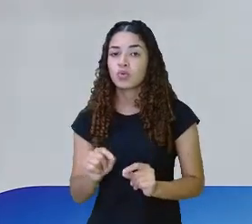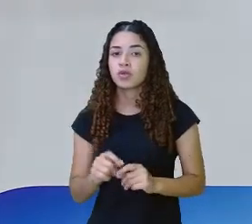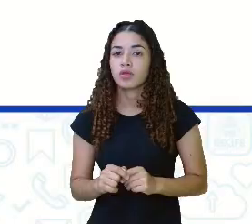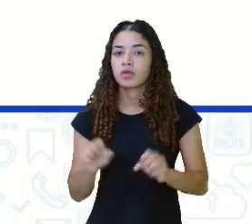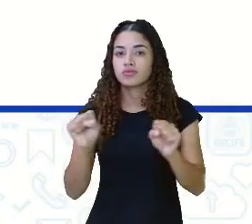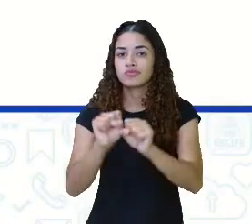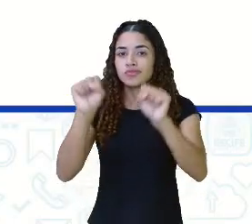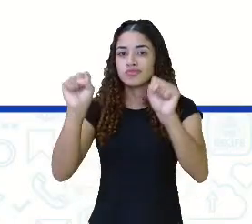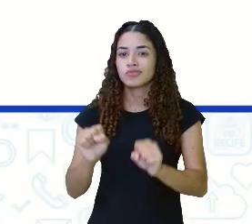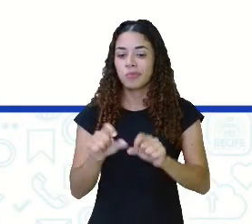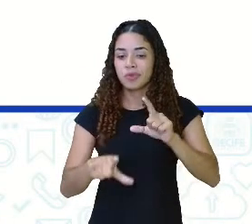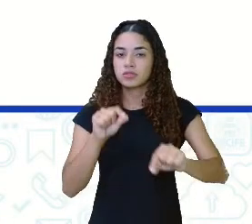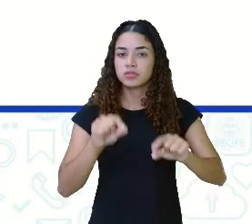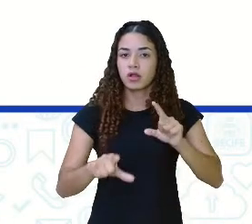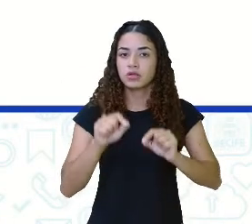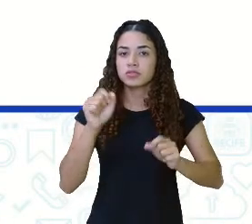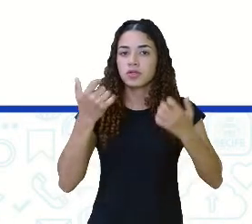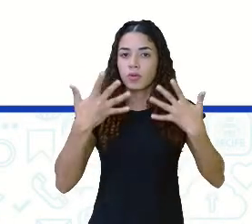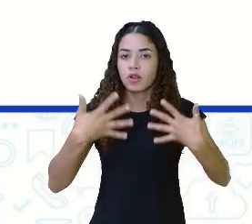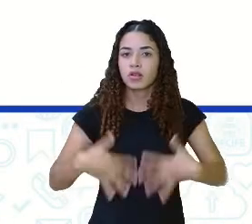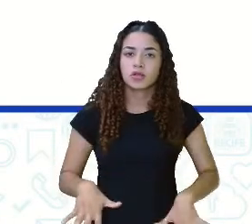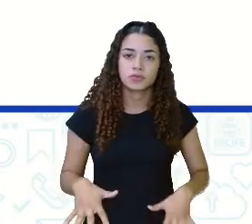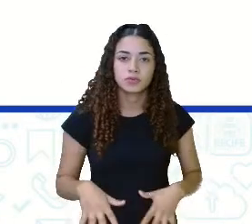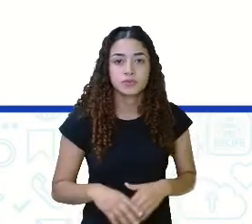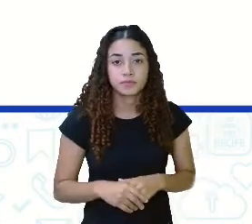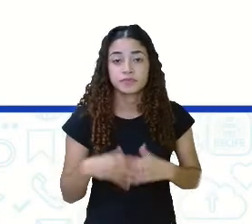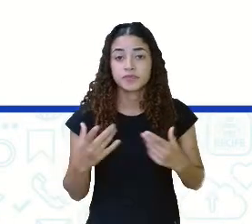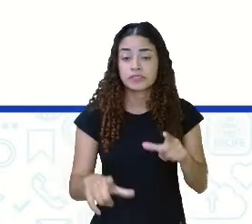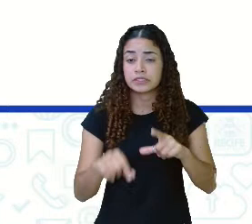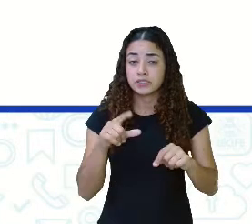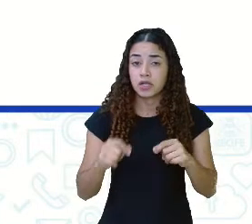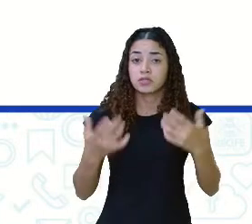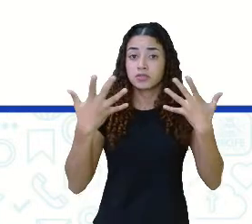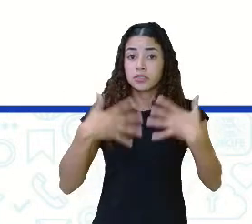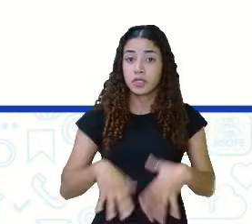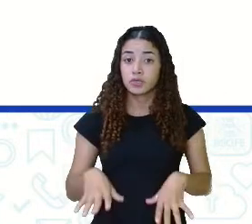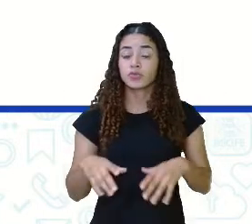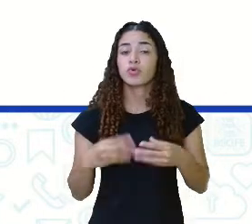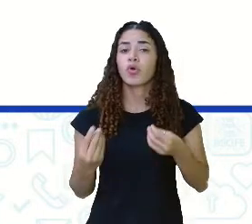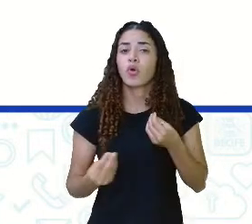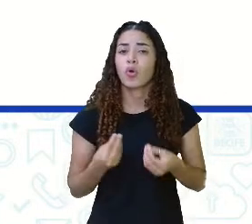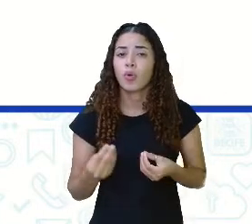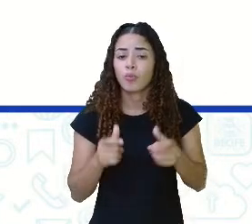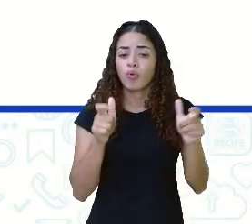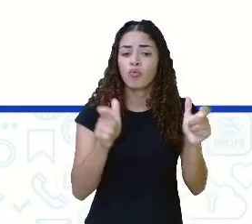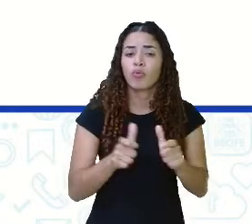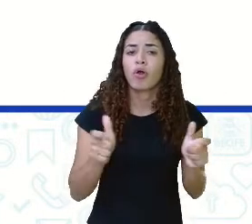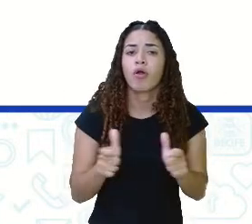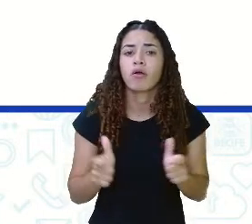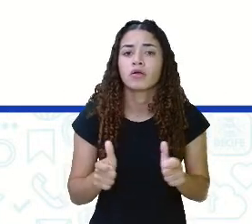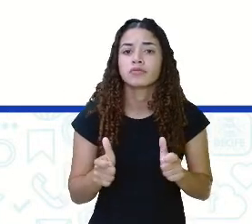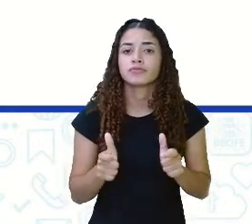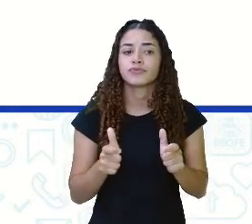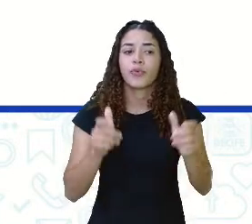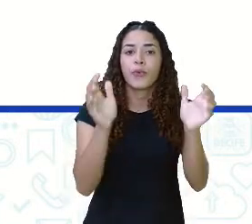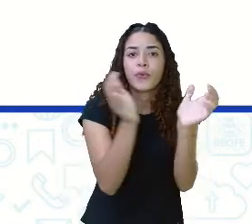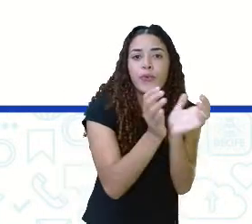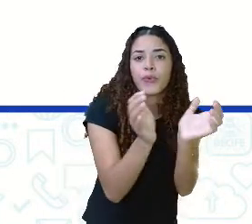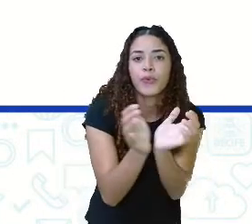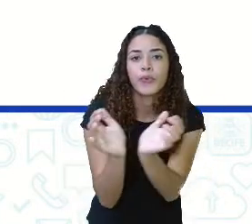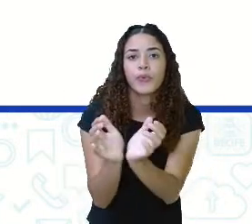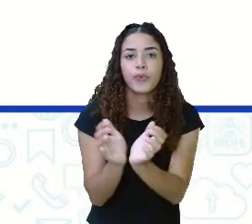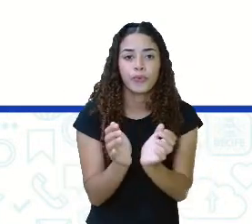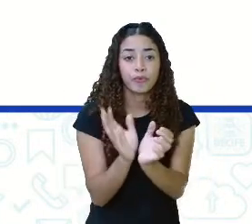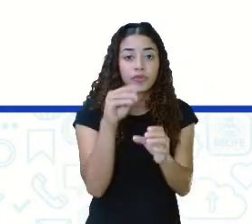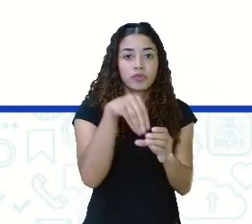da seleção natural, né? Então, a seleção natural, ela vai atuar onde? Nesses grupos diferenciados dentro